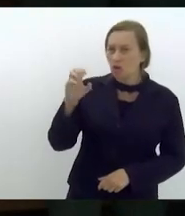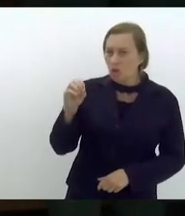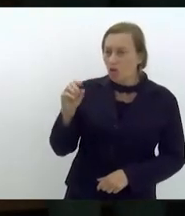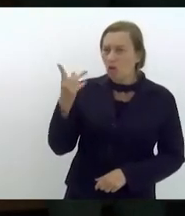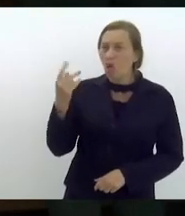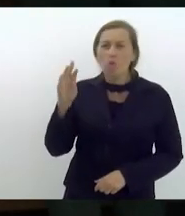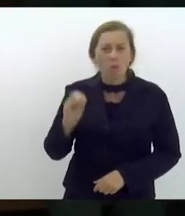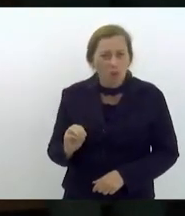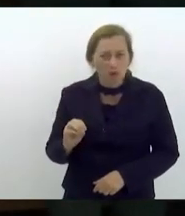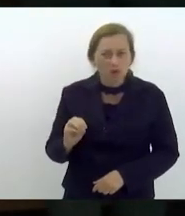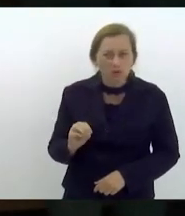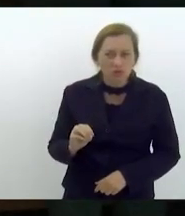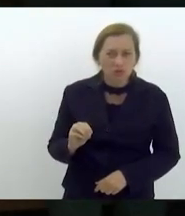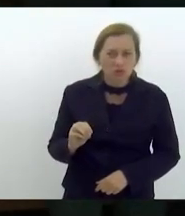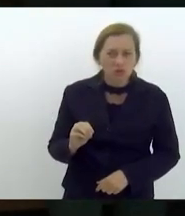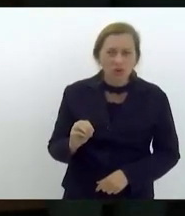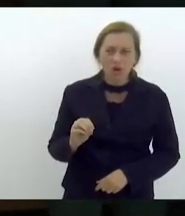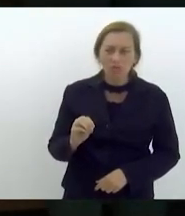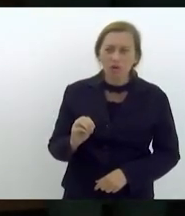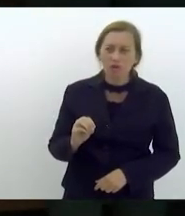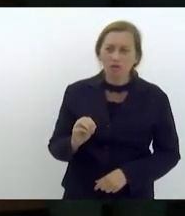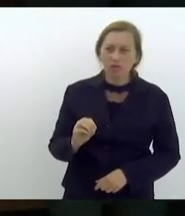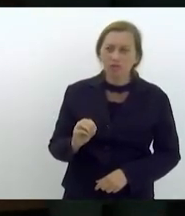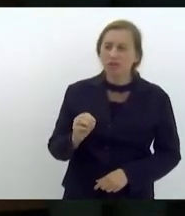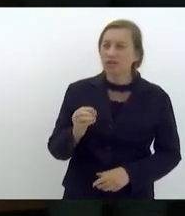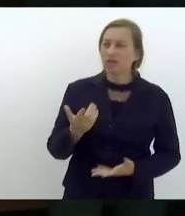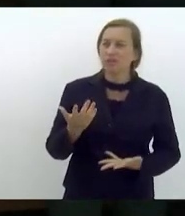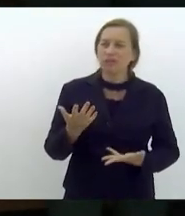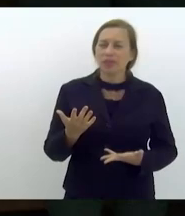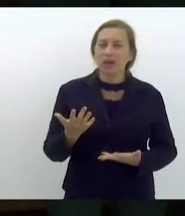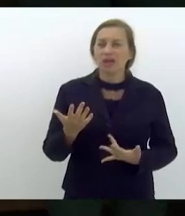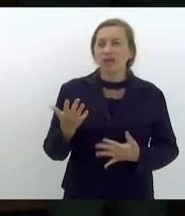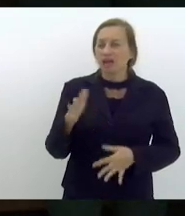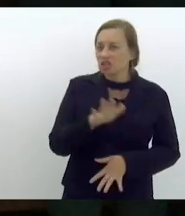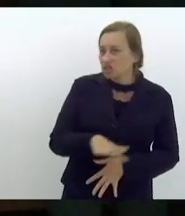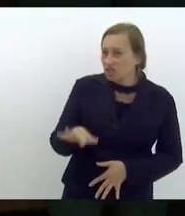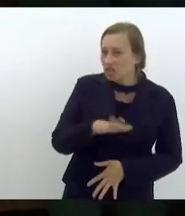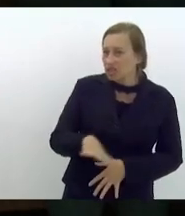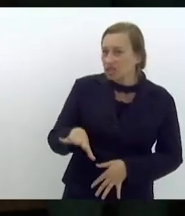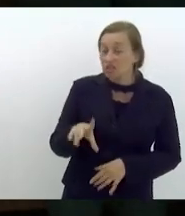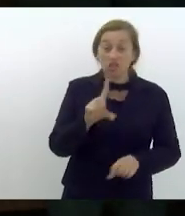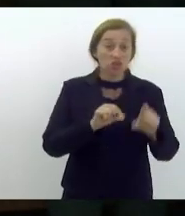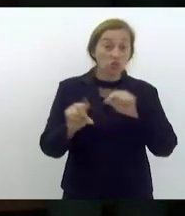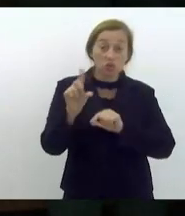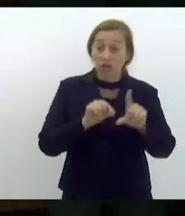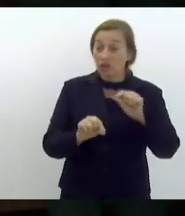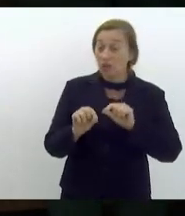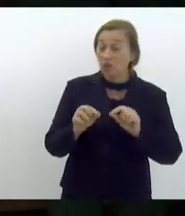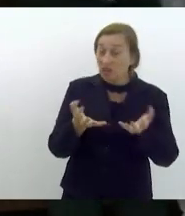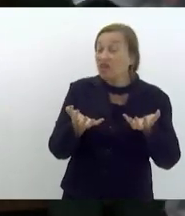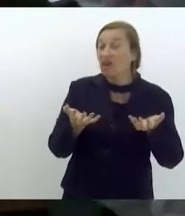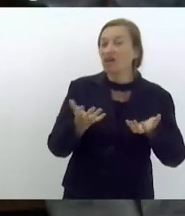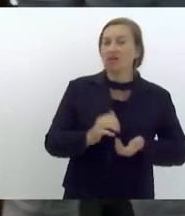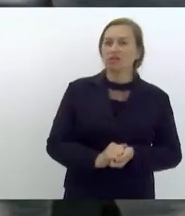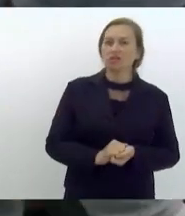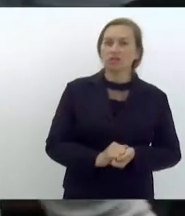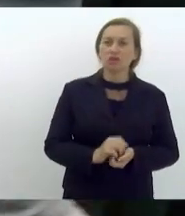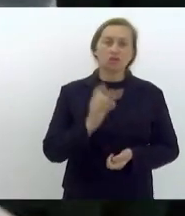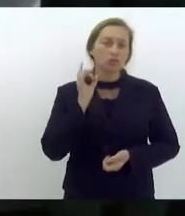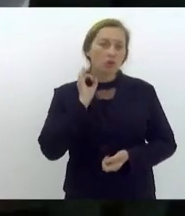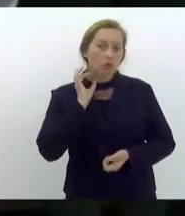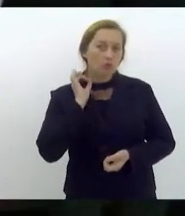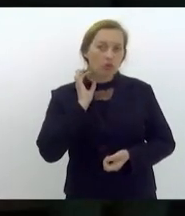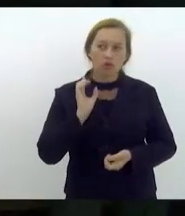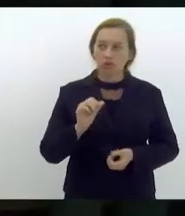e eles defendem que a criança pode definir se ela quer ser o que ela quer ser ela quer tomar hormônio